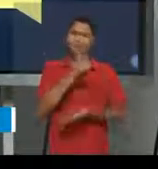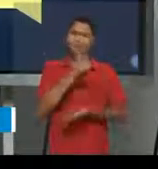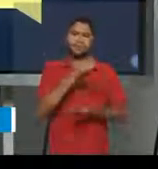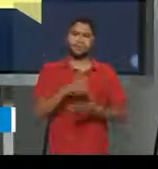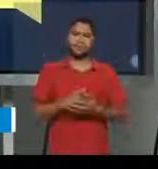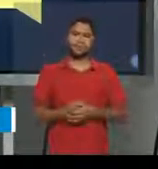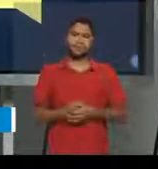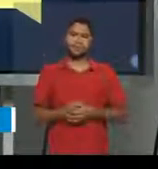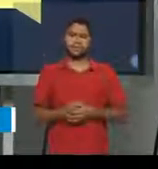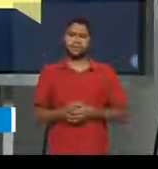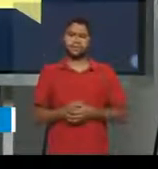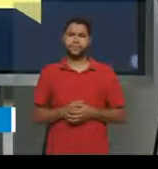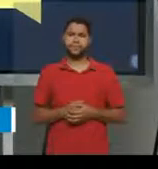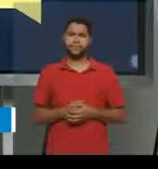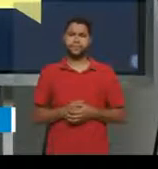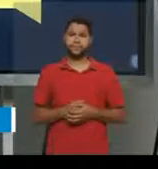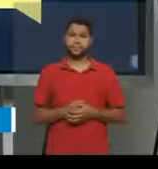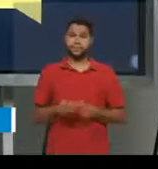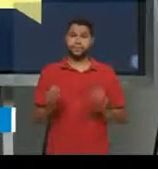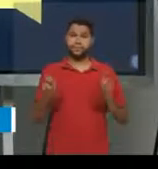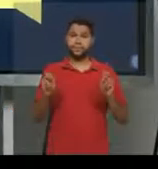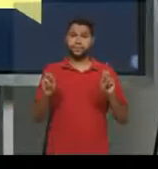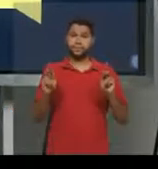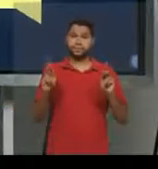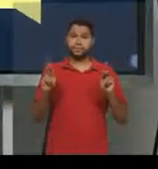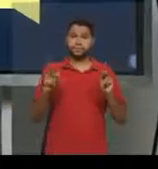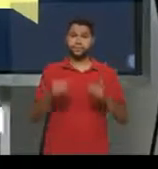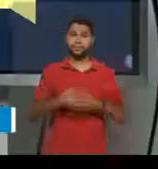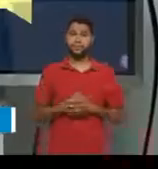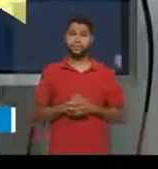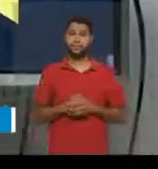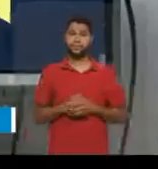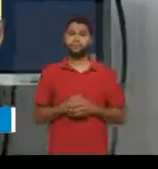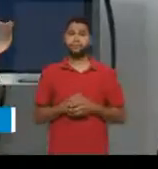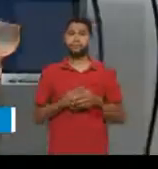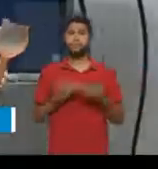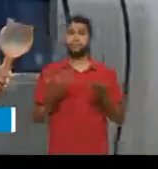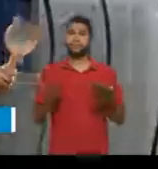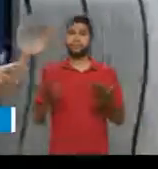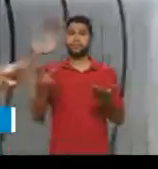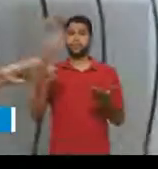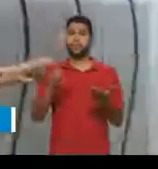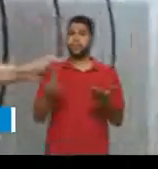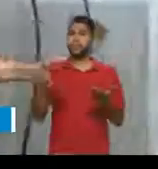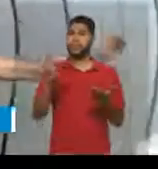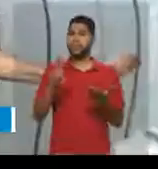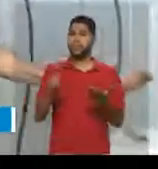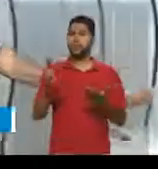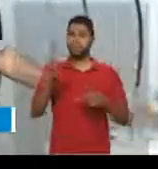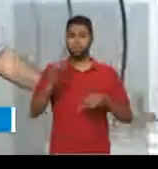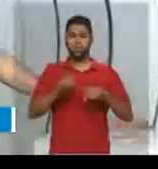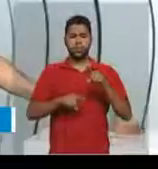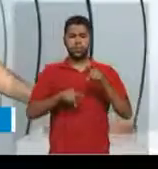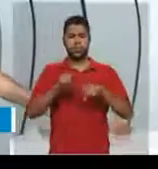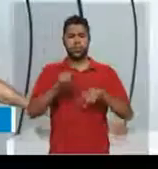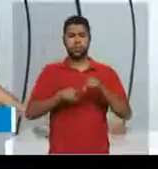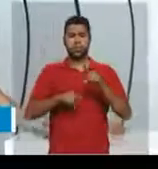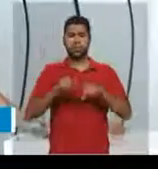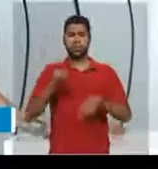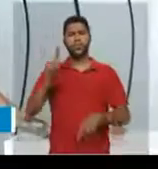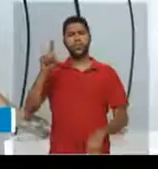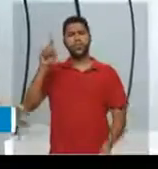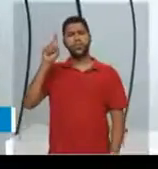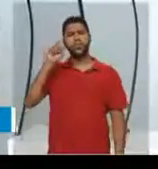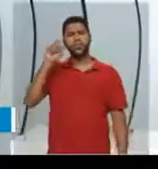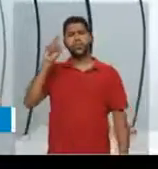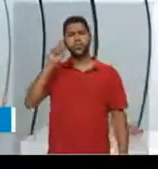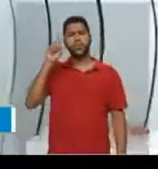orifício, ok? Então eu utilizo um objeto do meu dia a dia,